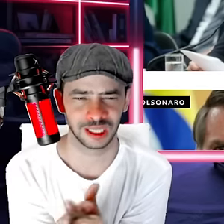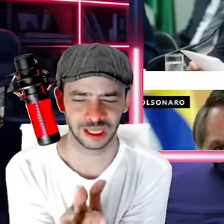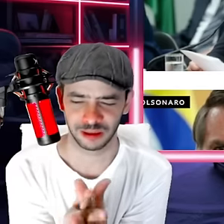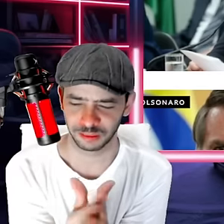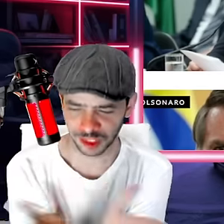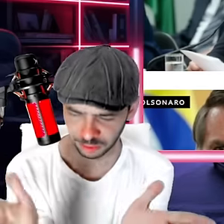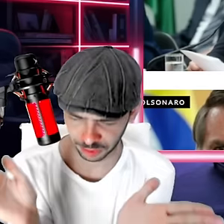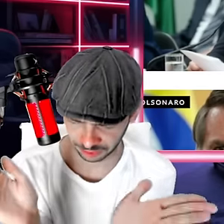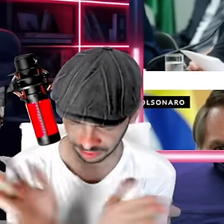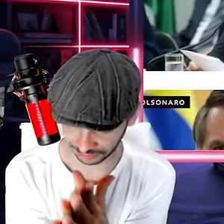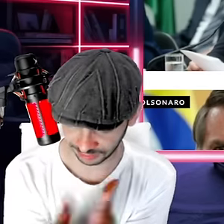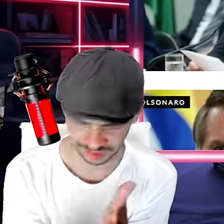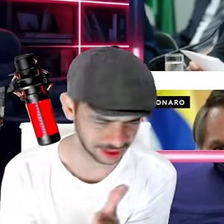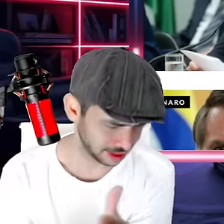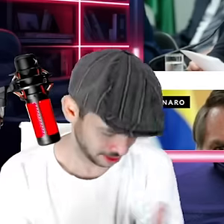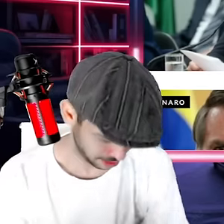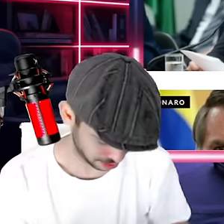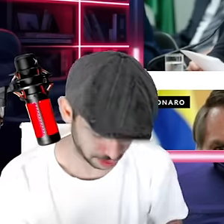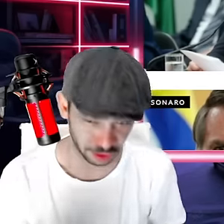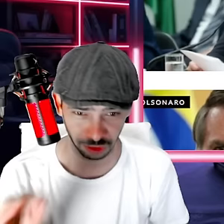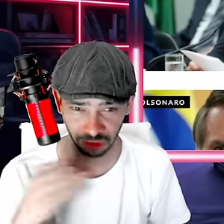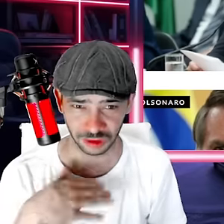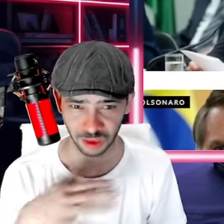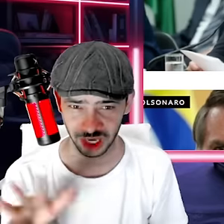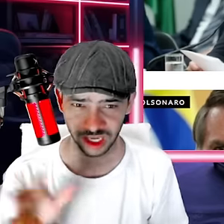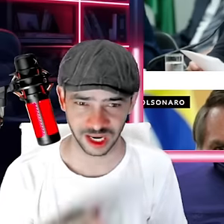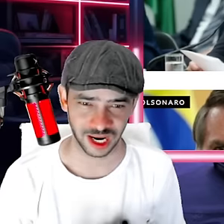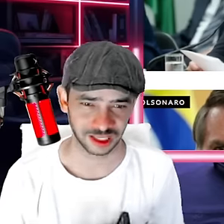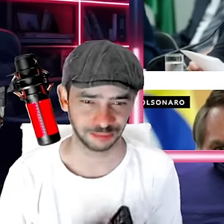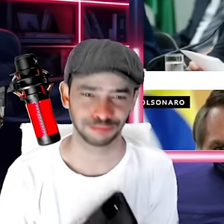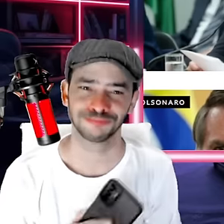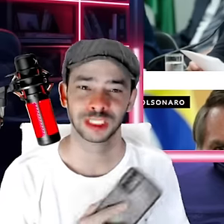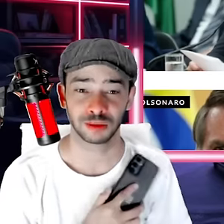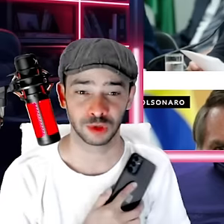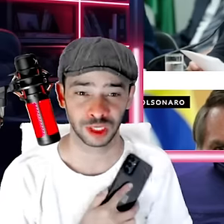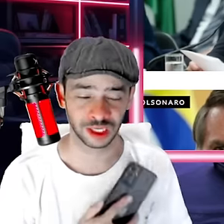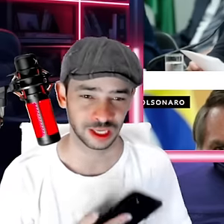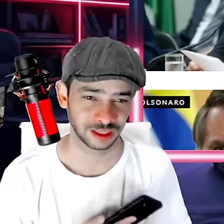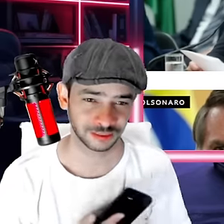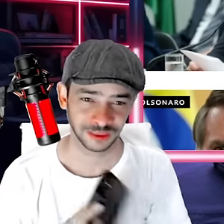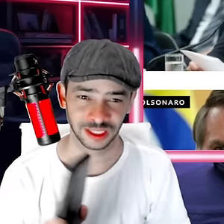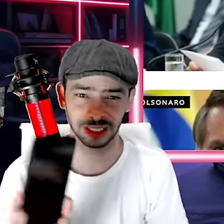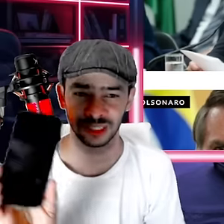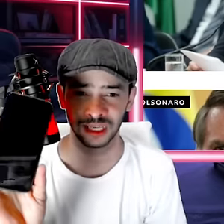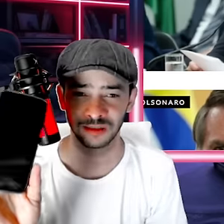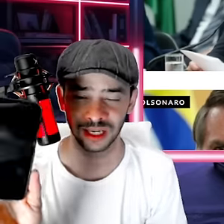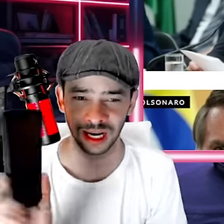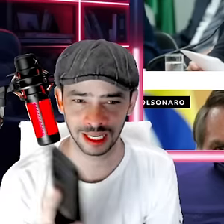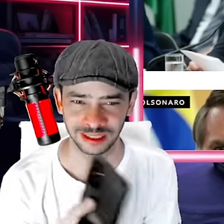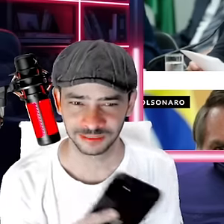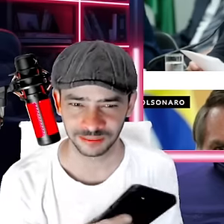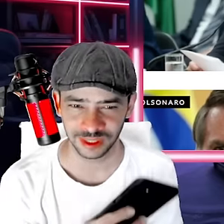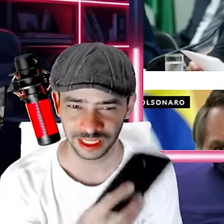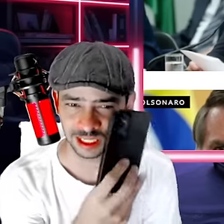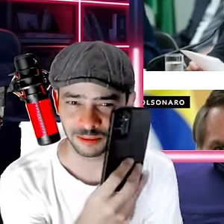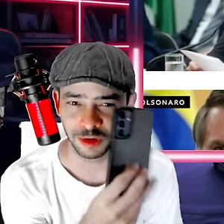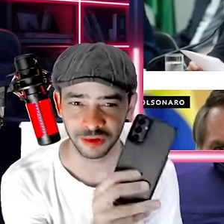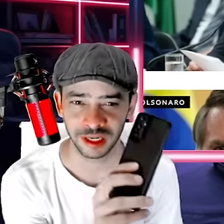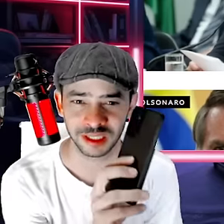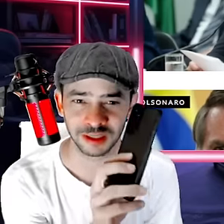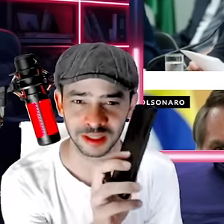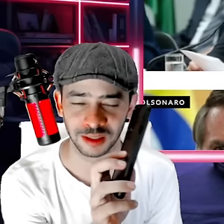possível tipo sou moro aqui em casa moro aqui em casa chega um cara